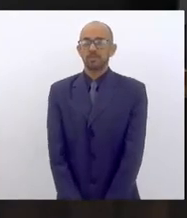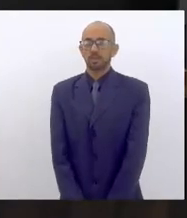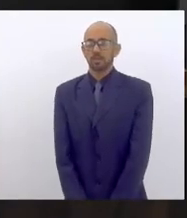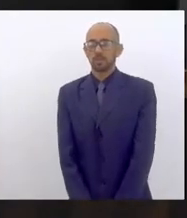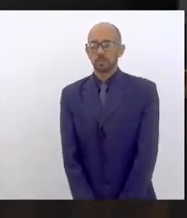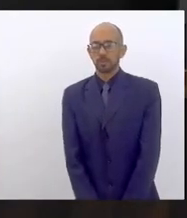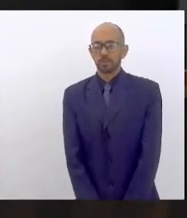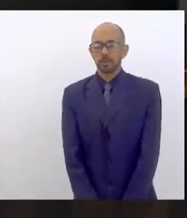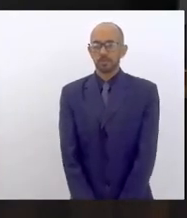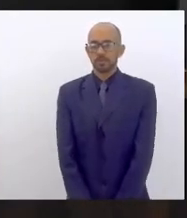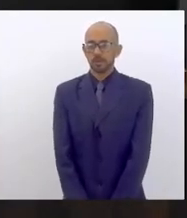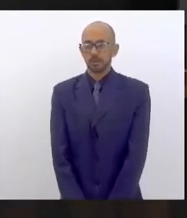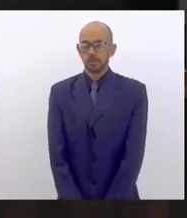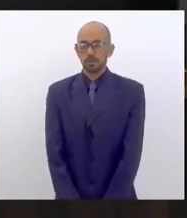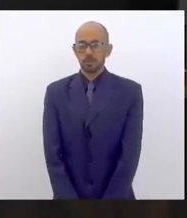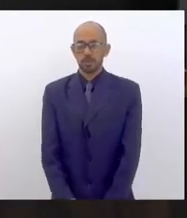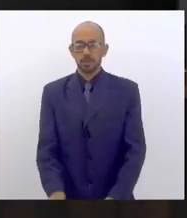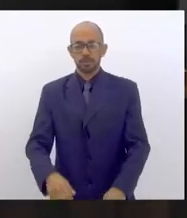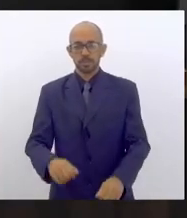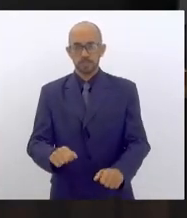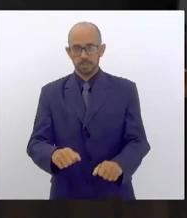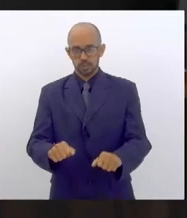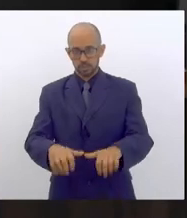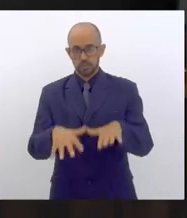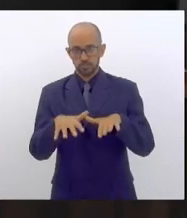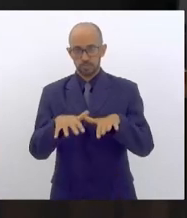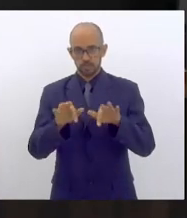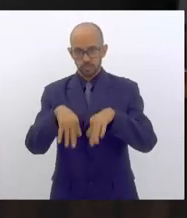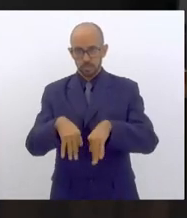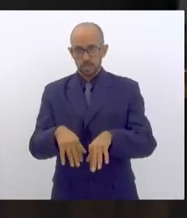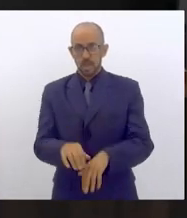passamos ao expediente final.